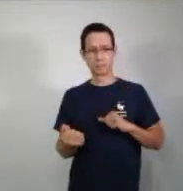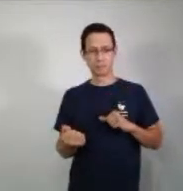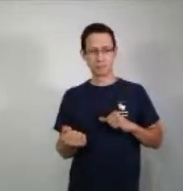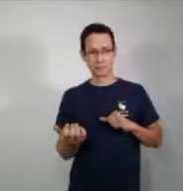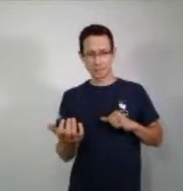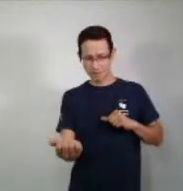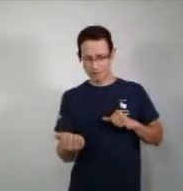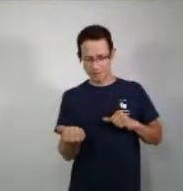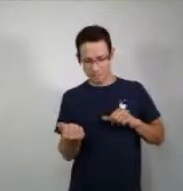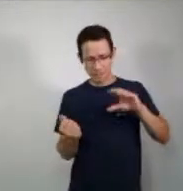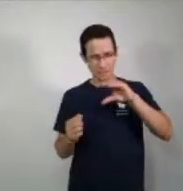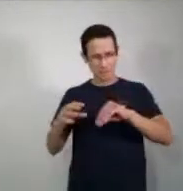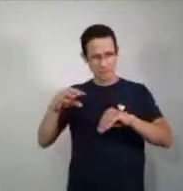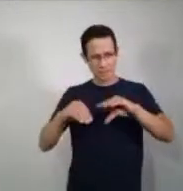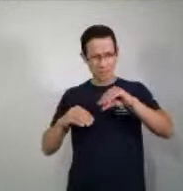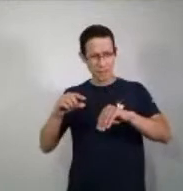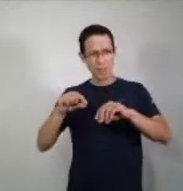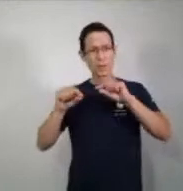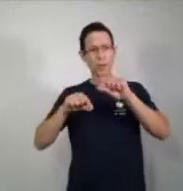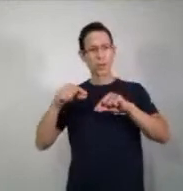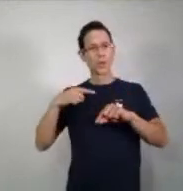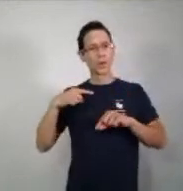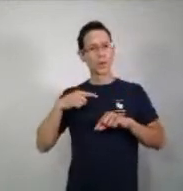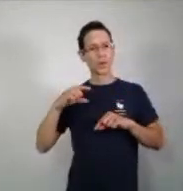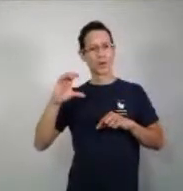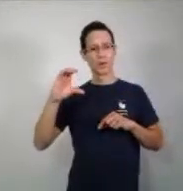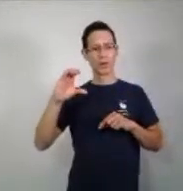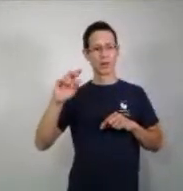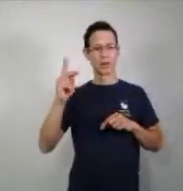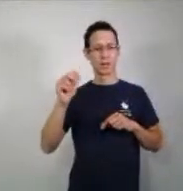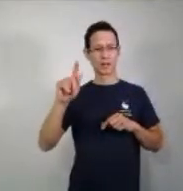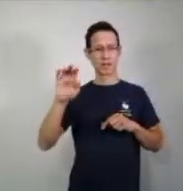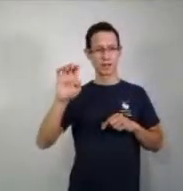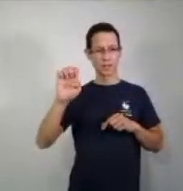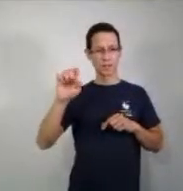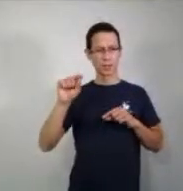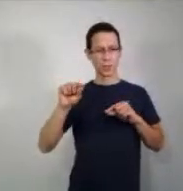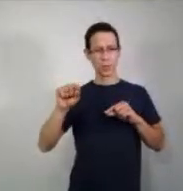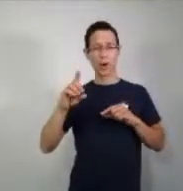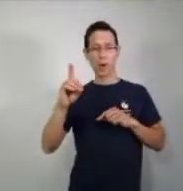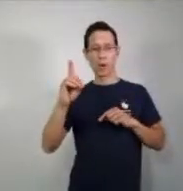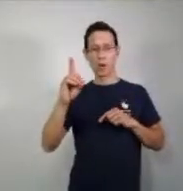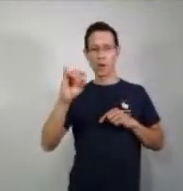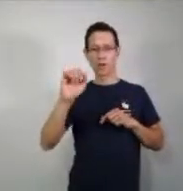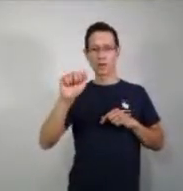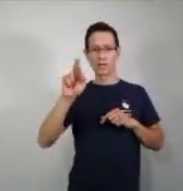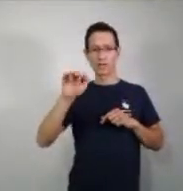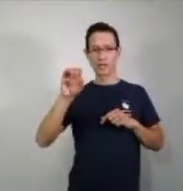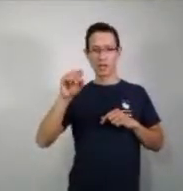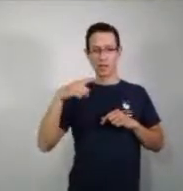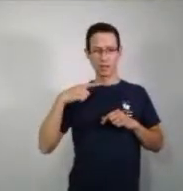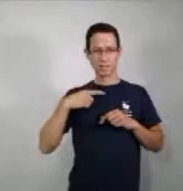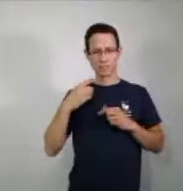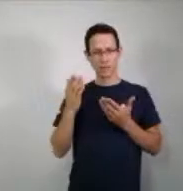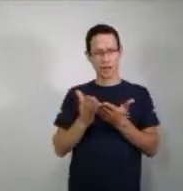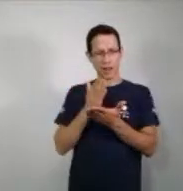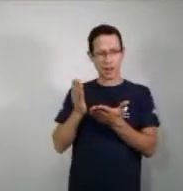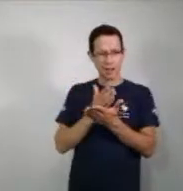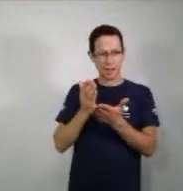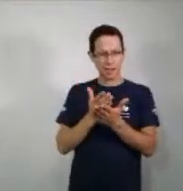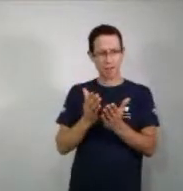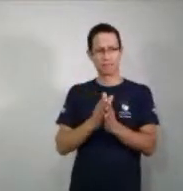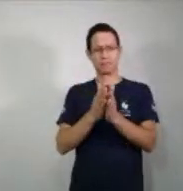eu mexi, eram os diários, mas eu, na minha cabeça, imaginava diário, uma coisa, uns cadernos, uma coisa assim,